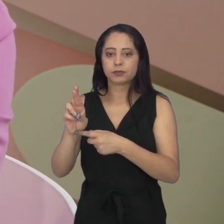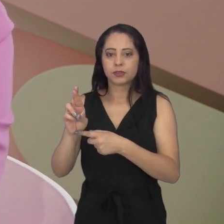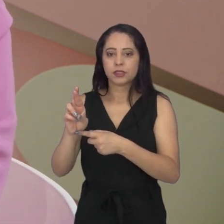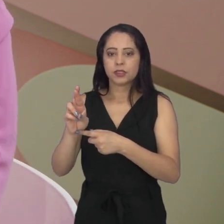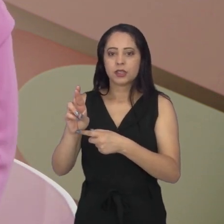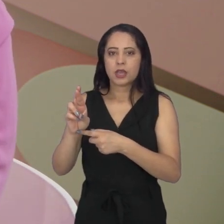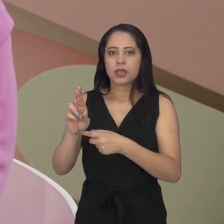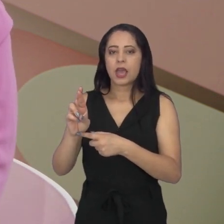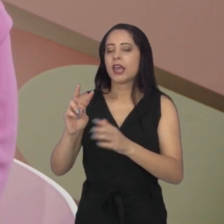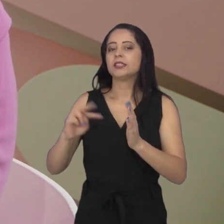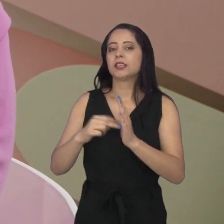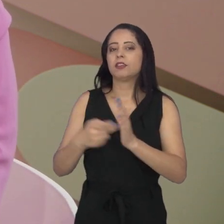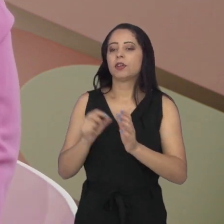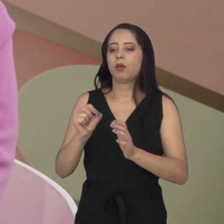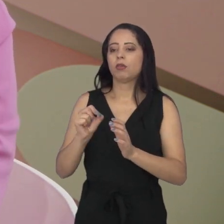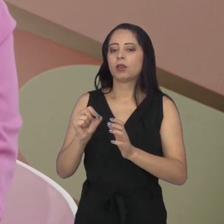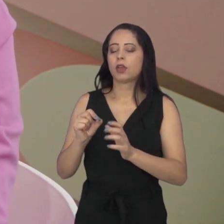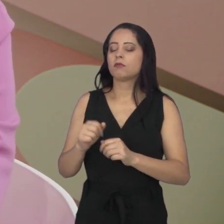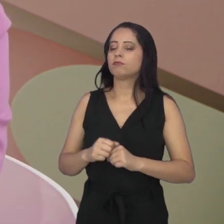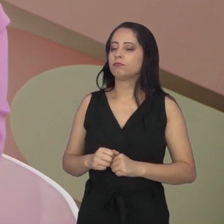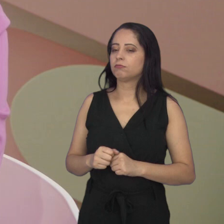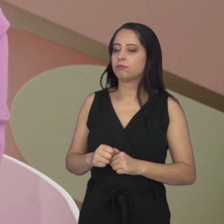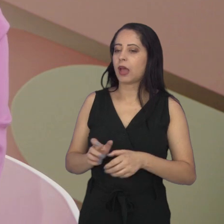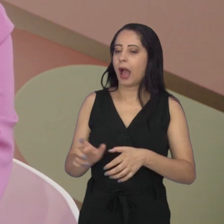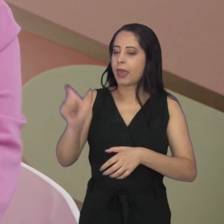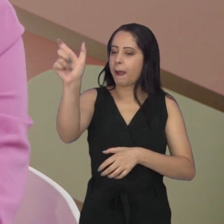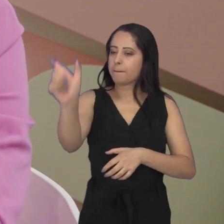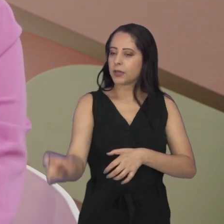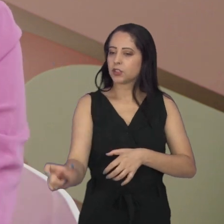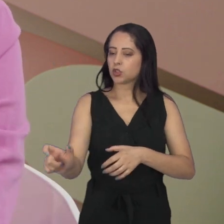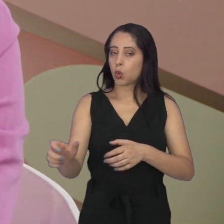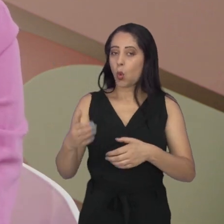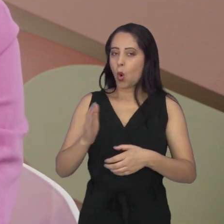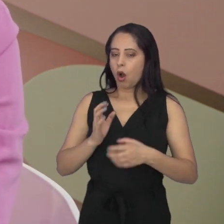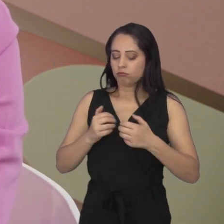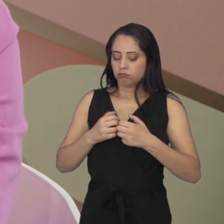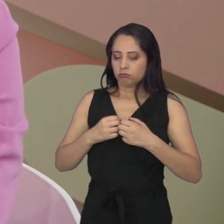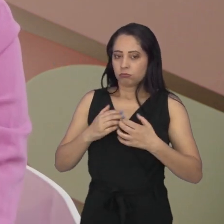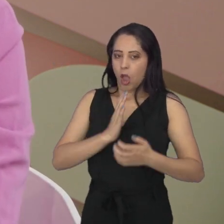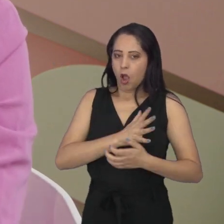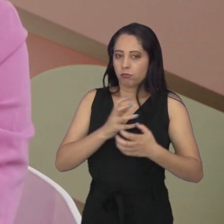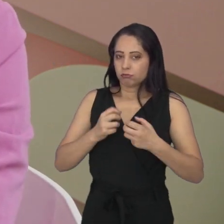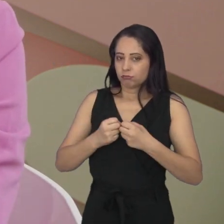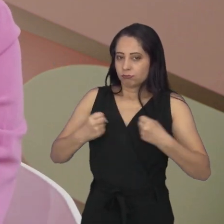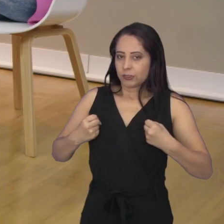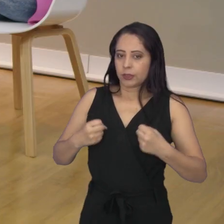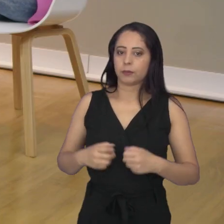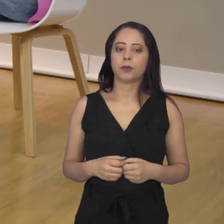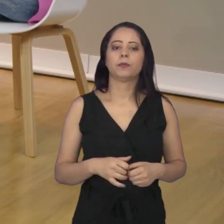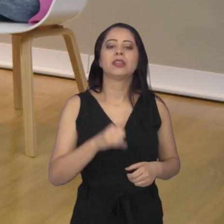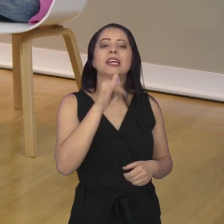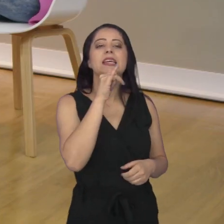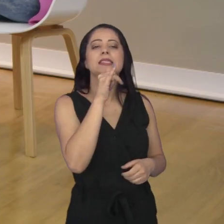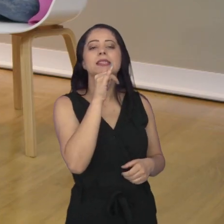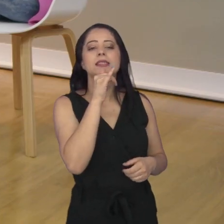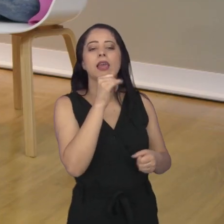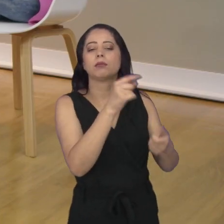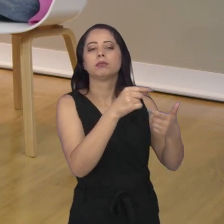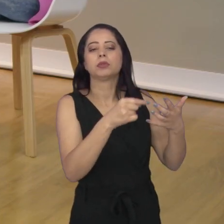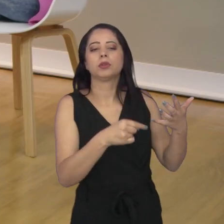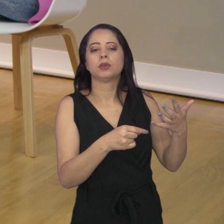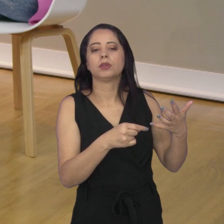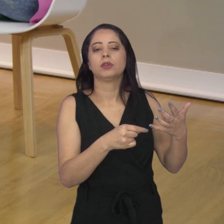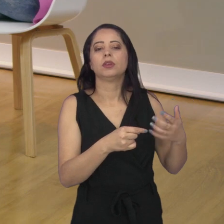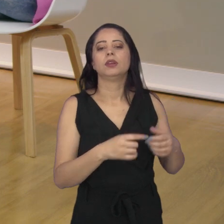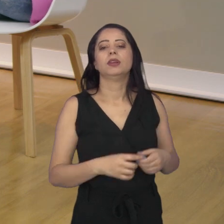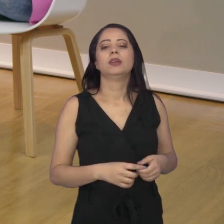uma frequência de abertura para que aquela pessoa entenda a sua mensagem. Ótimo. Alguns exemplos de rapport, de repente tentar Algumas alinhar